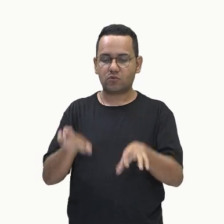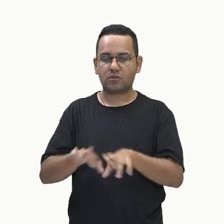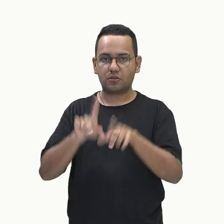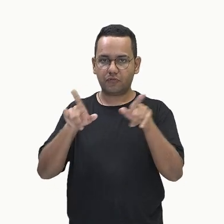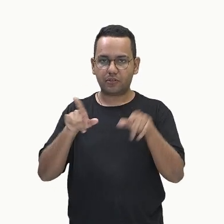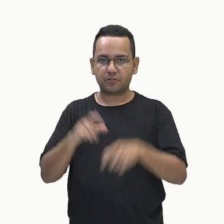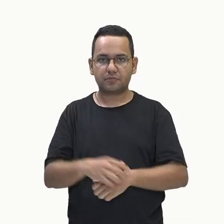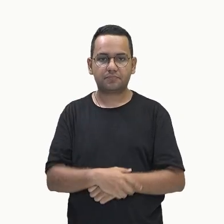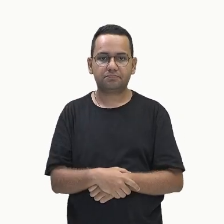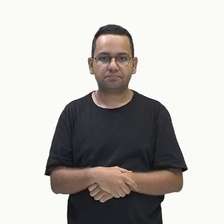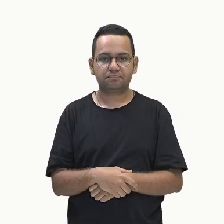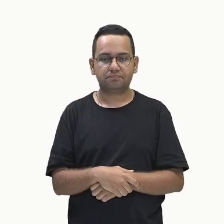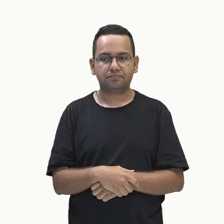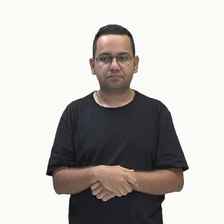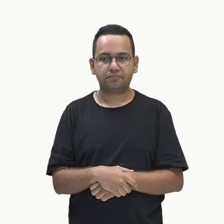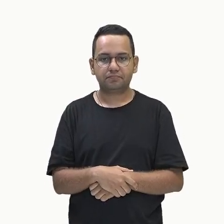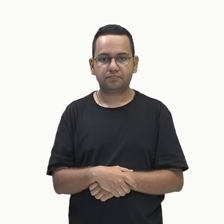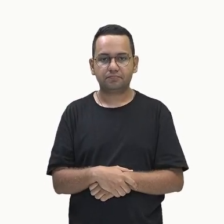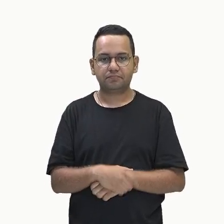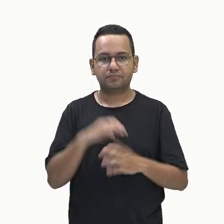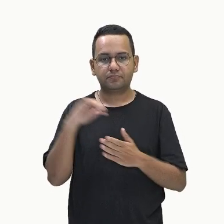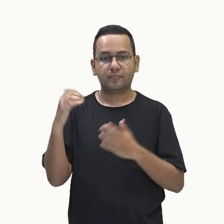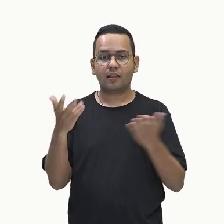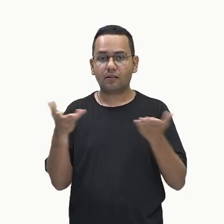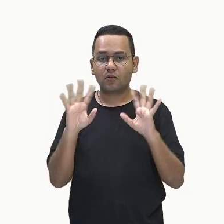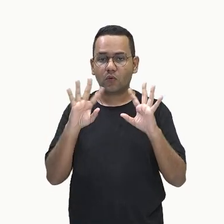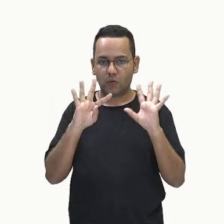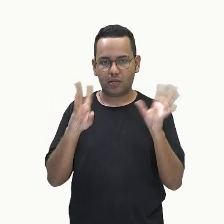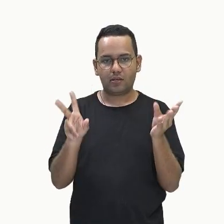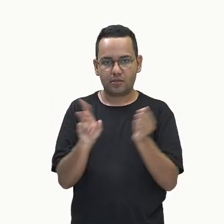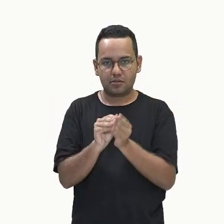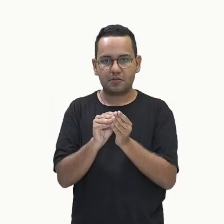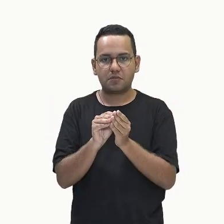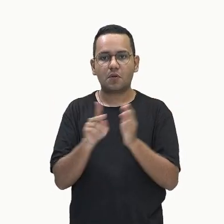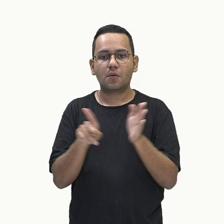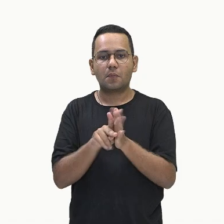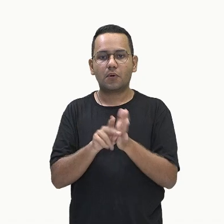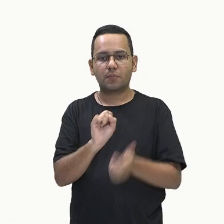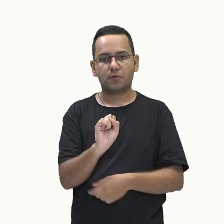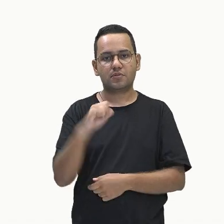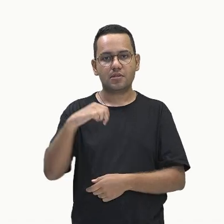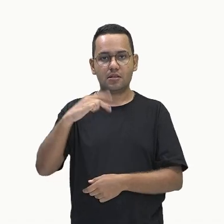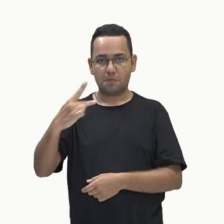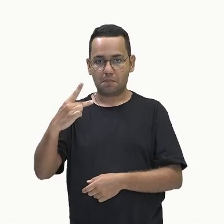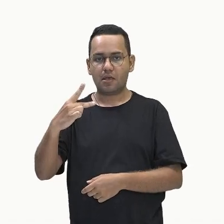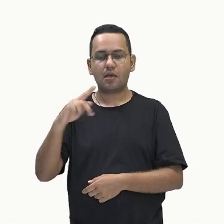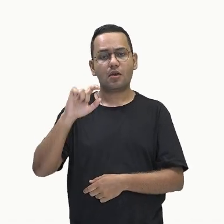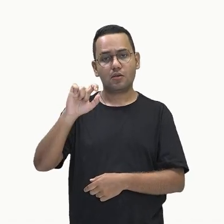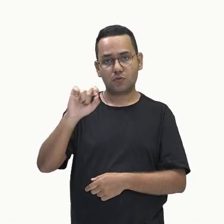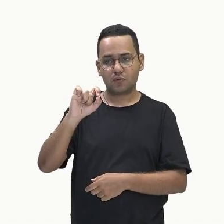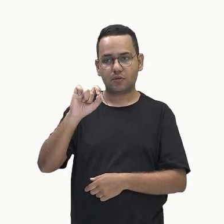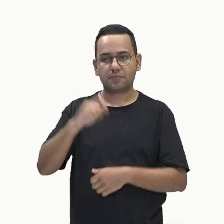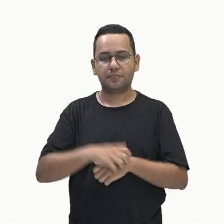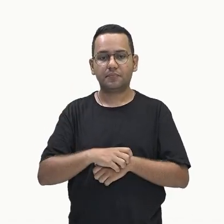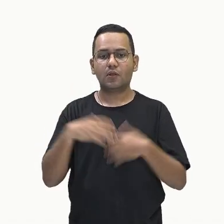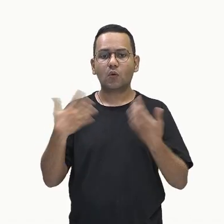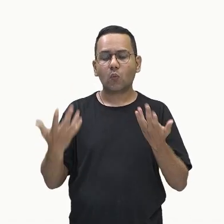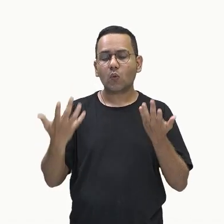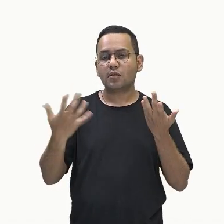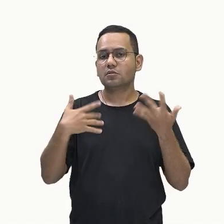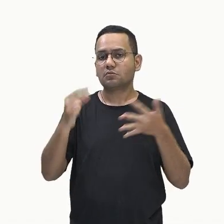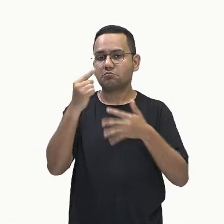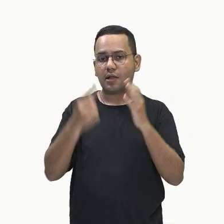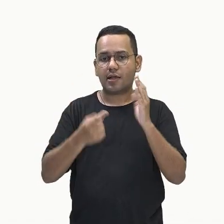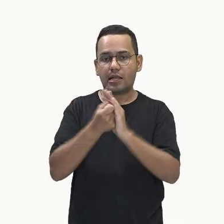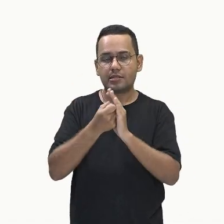E agora nós vamos ver um resumo sobre o nosso sistema nervoso periférico. Quais são os componentes